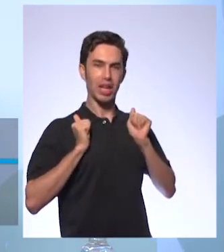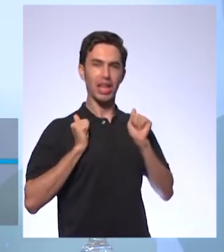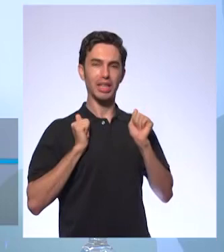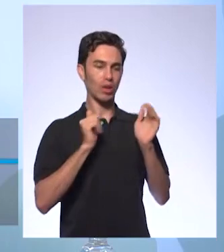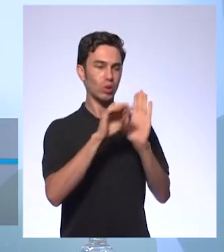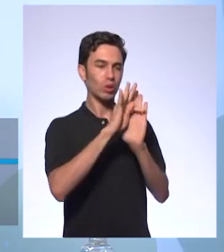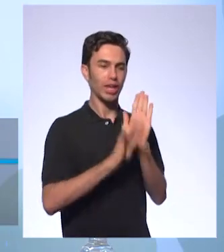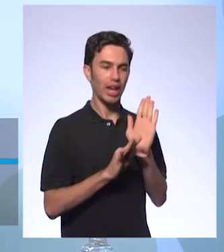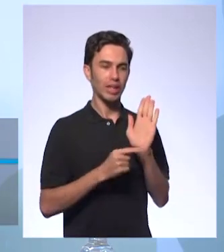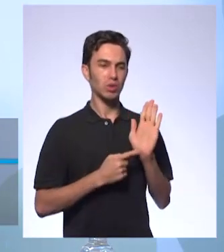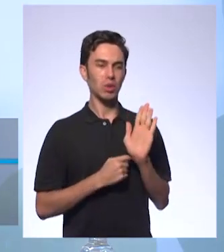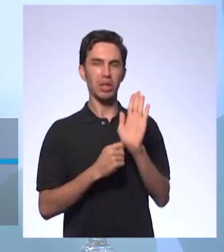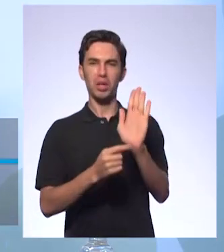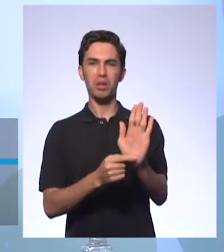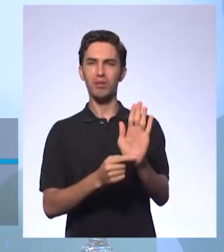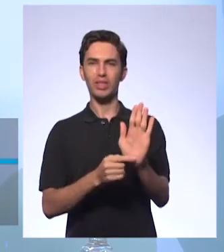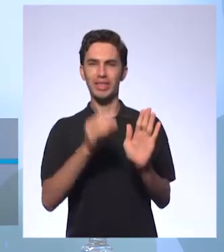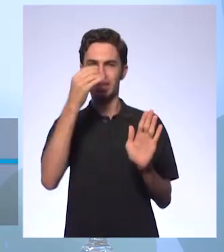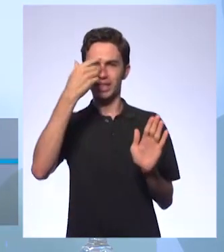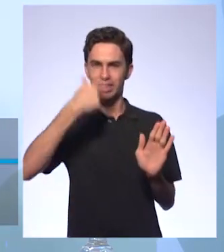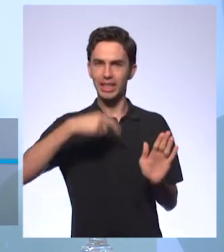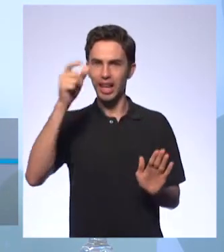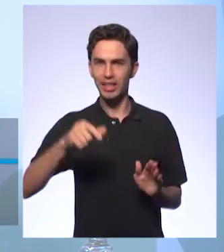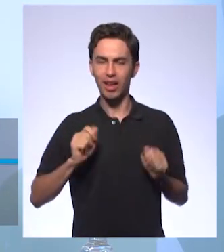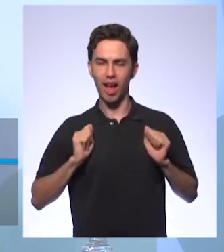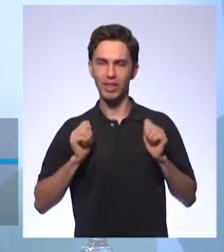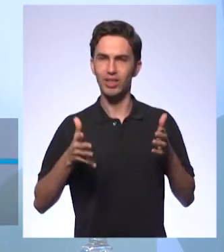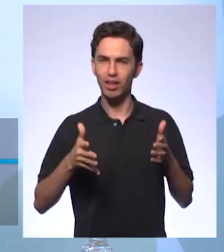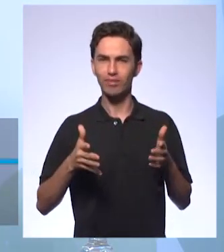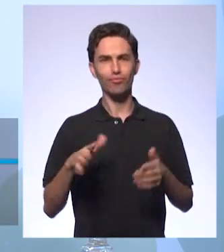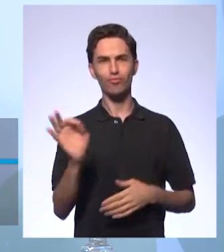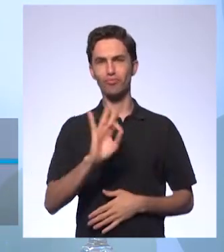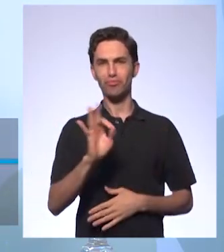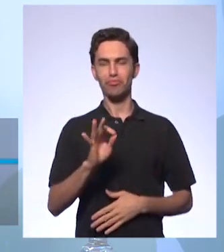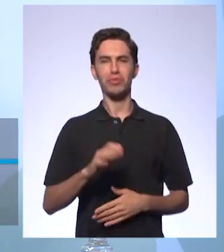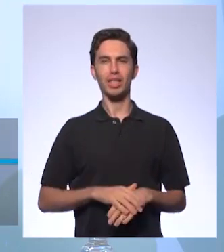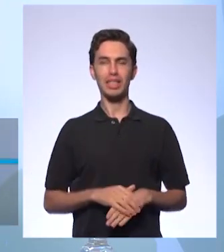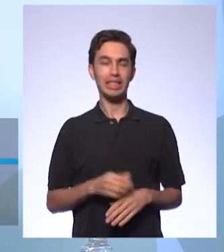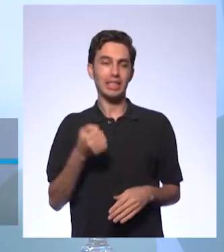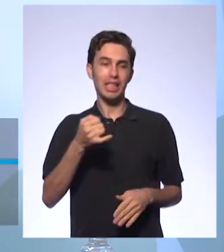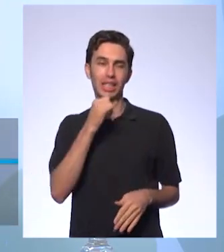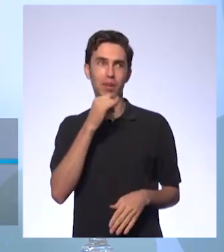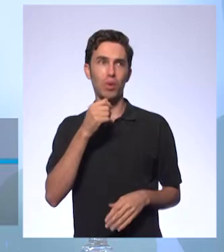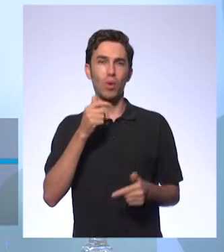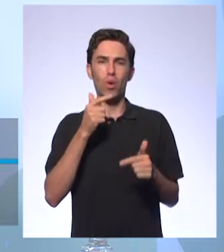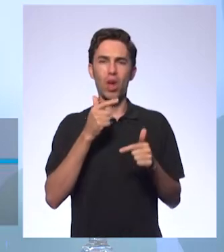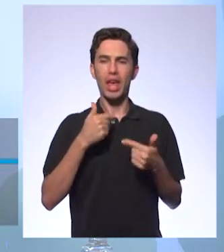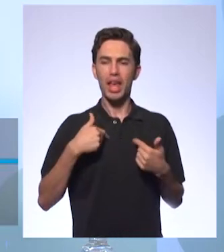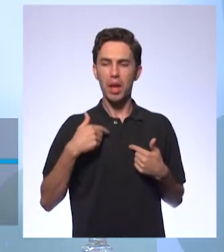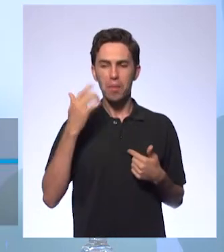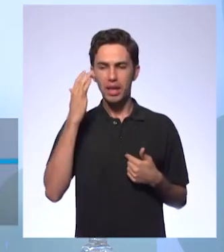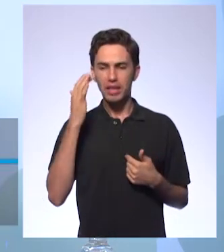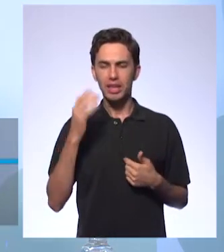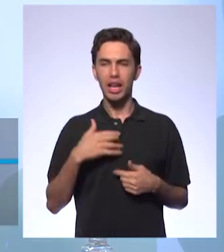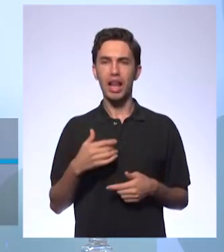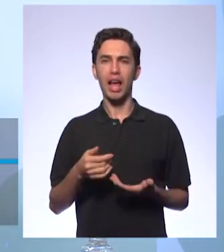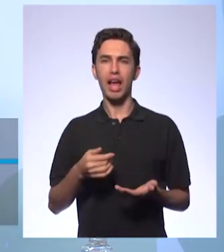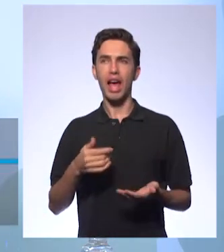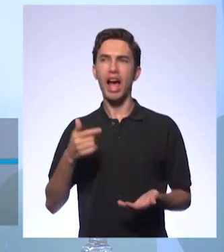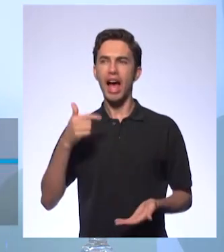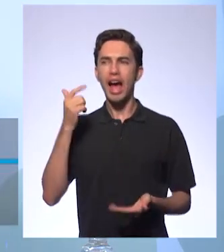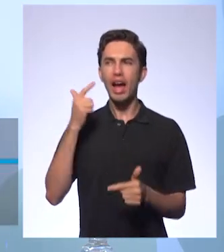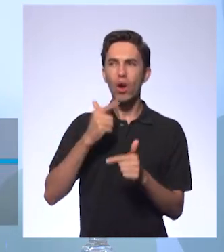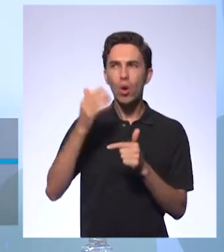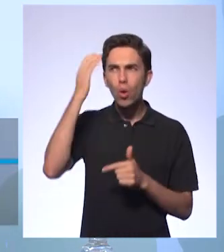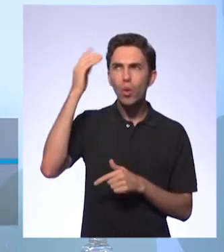eu não mostro uma atitude cidadã. O governo deve fazer ações assim, assim, mas se colocar no texto, como essa professora que